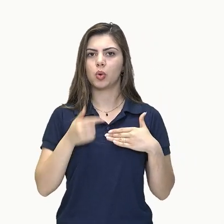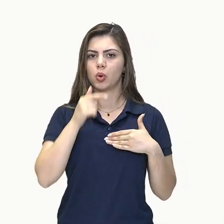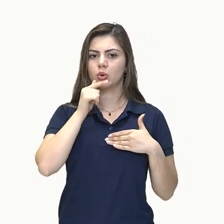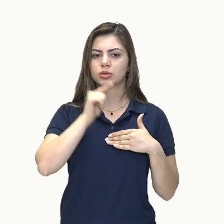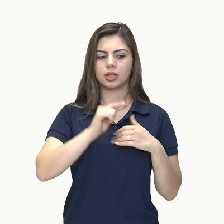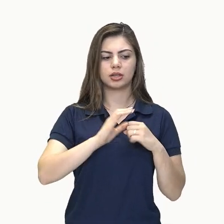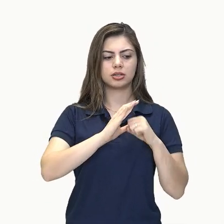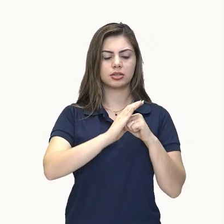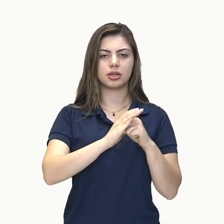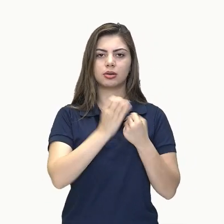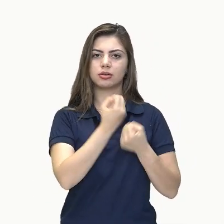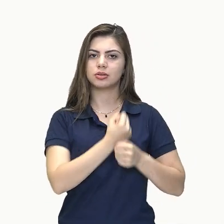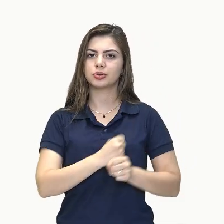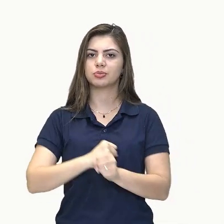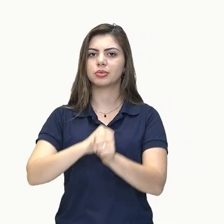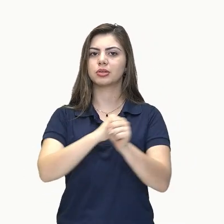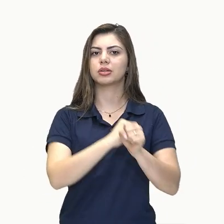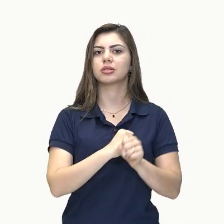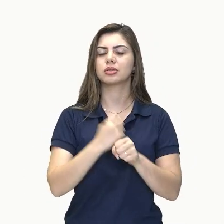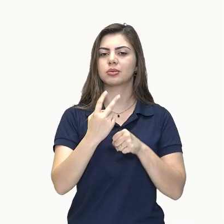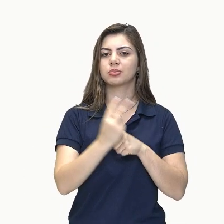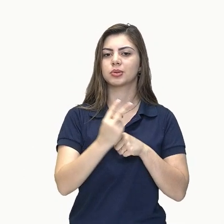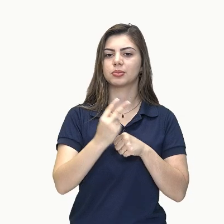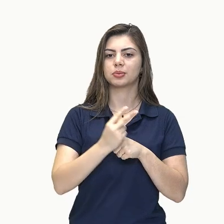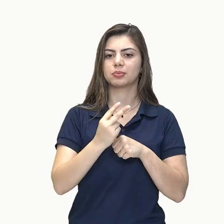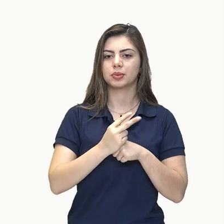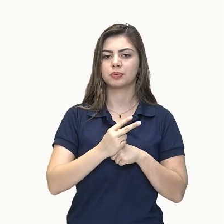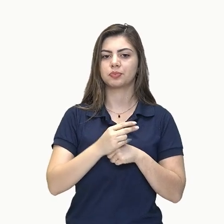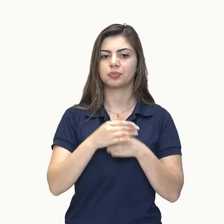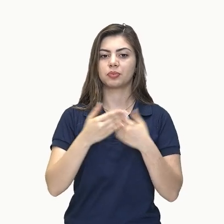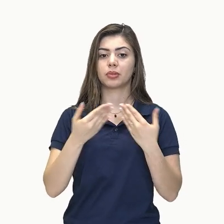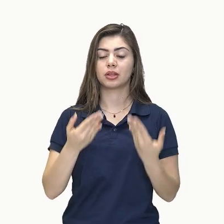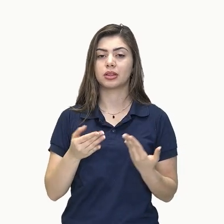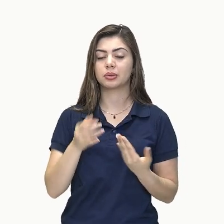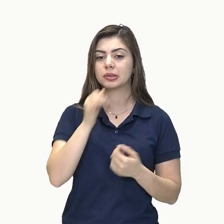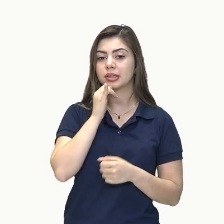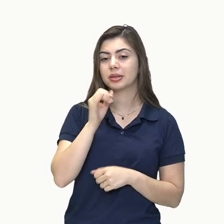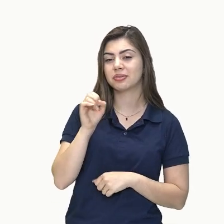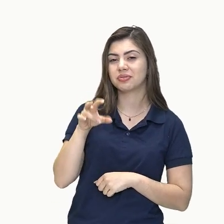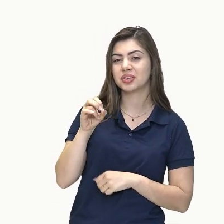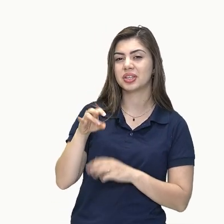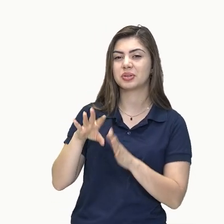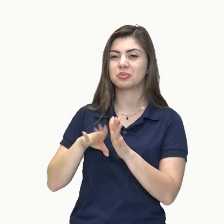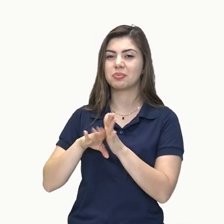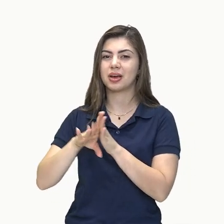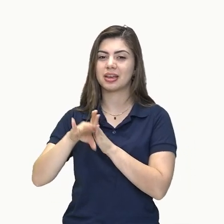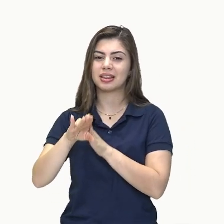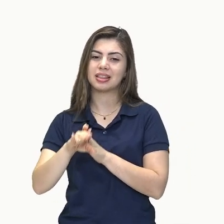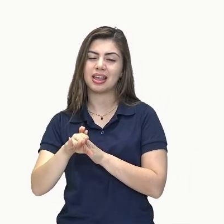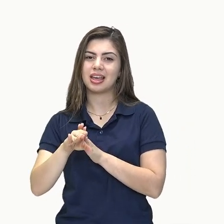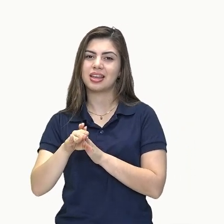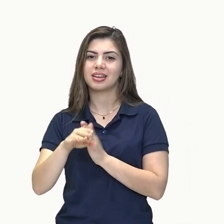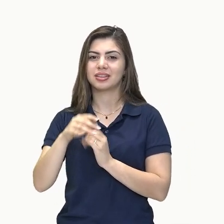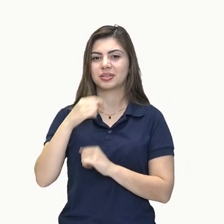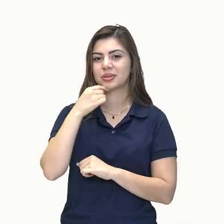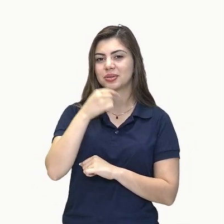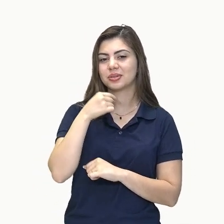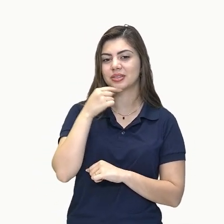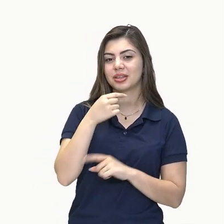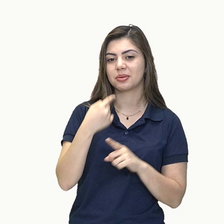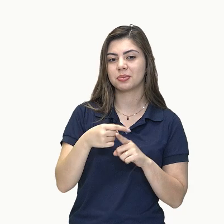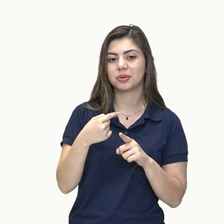Essa imunidade em massa dificulta a circulação de agentes infecciosos, pois o número de